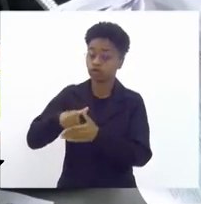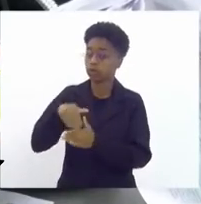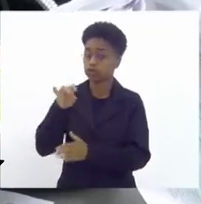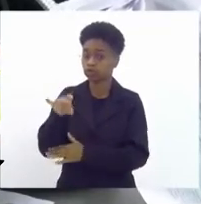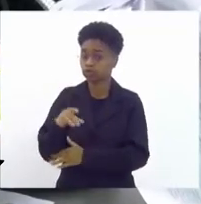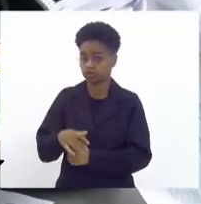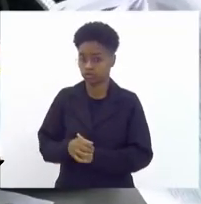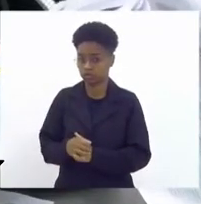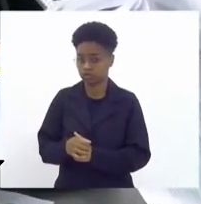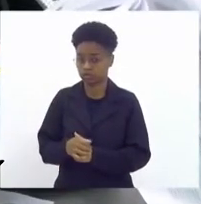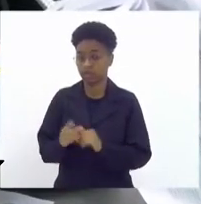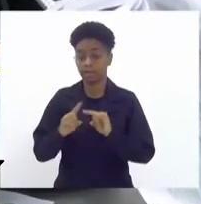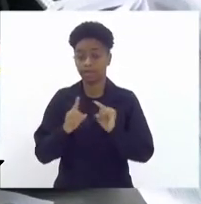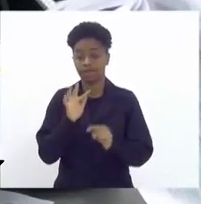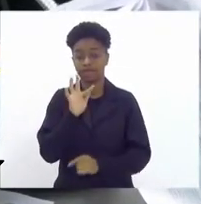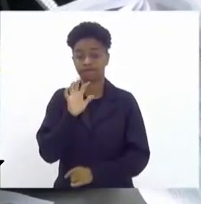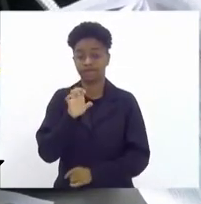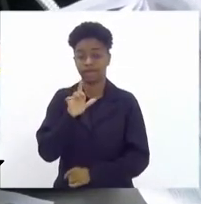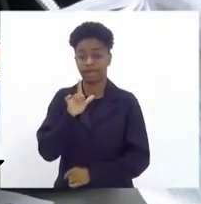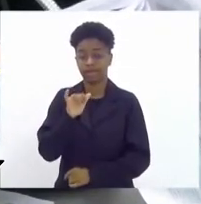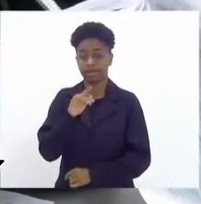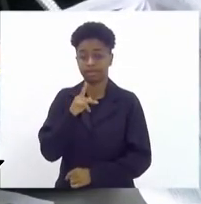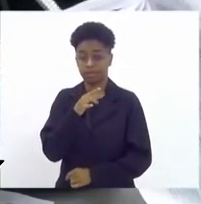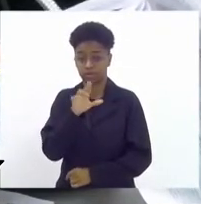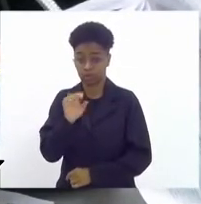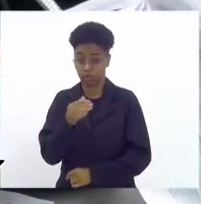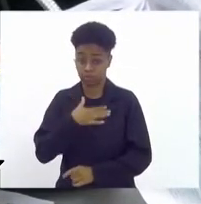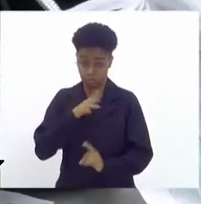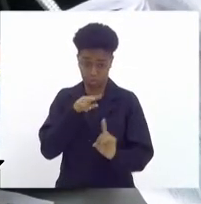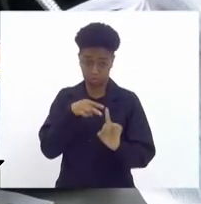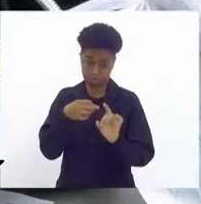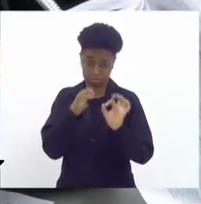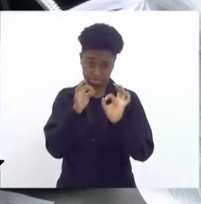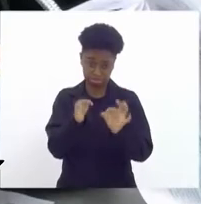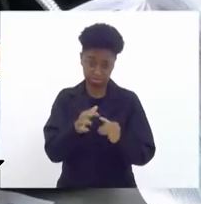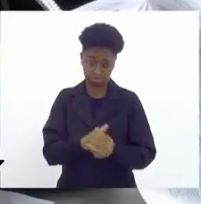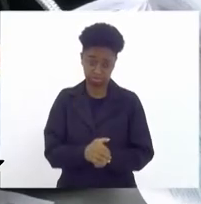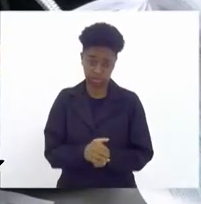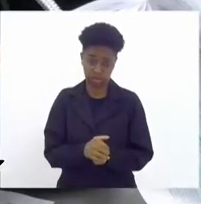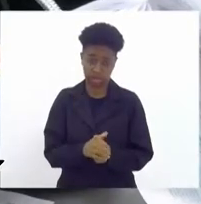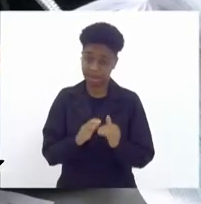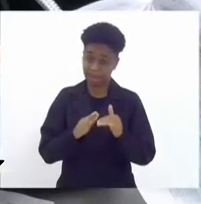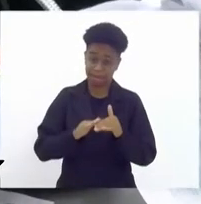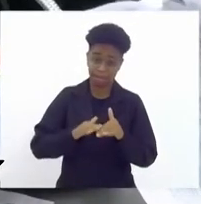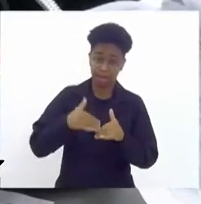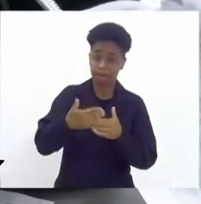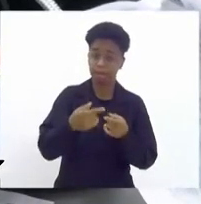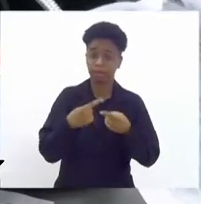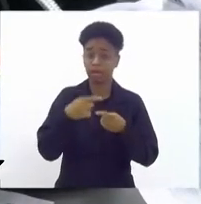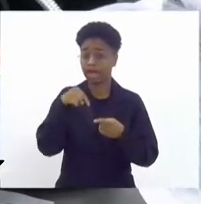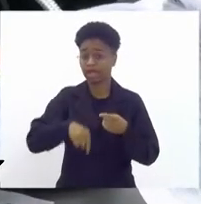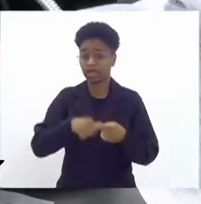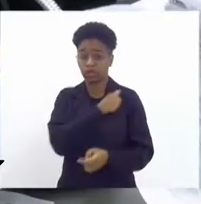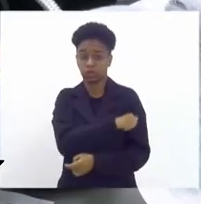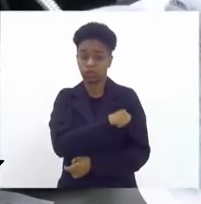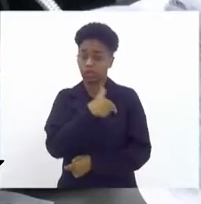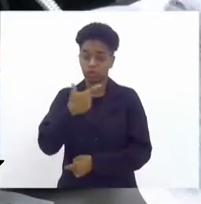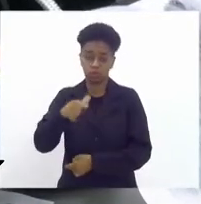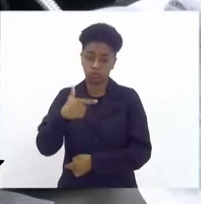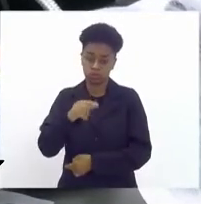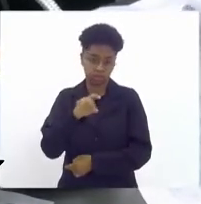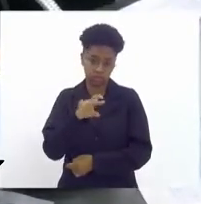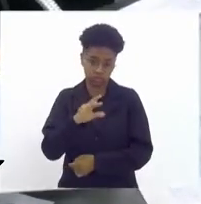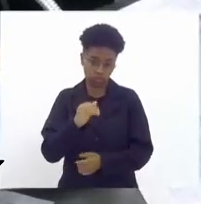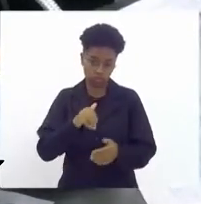o deputado Filipinho Raves, ao meu ver acertadamente, ele vai além, porque no Rio de Janeiro atletas. Não tem só a prática para